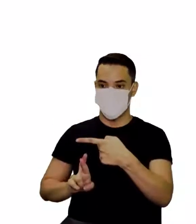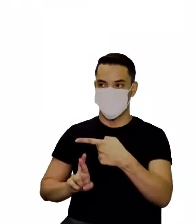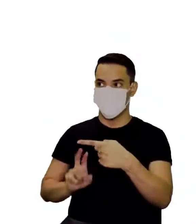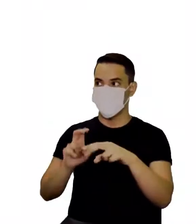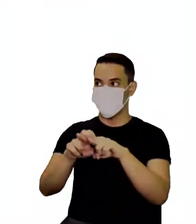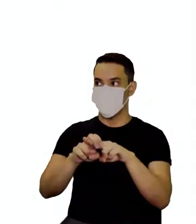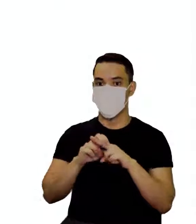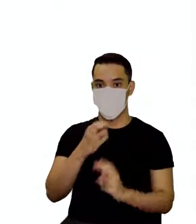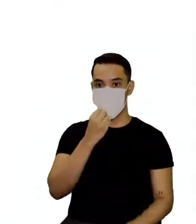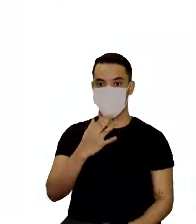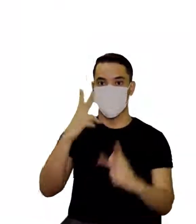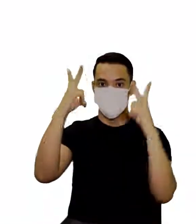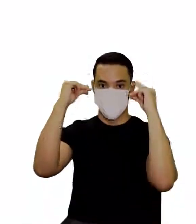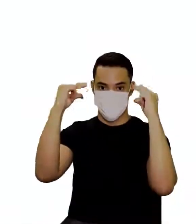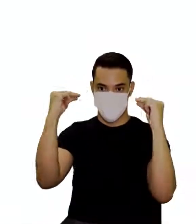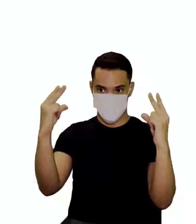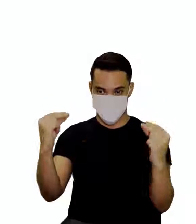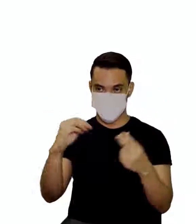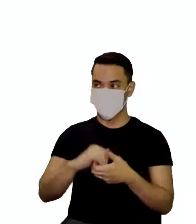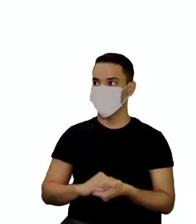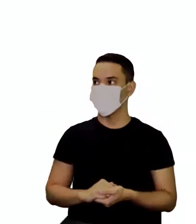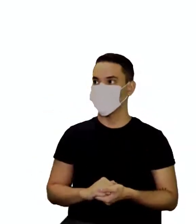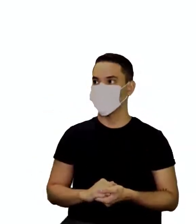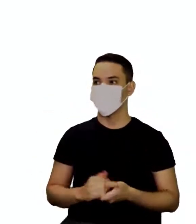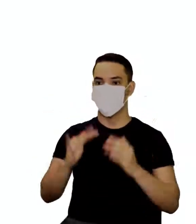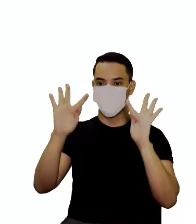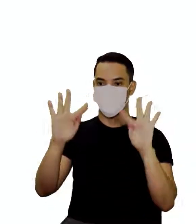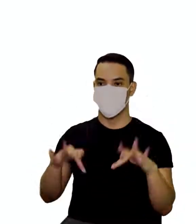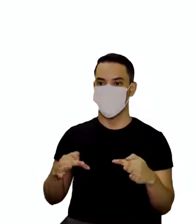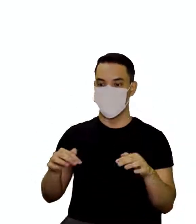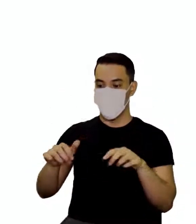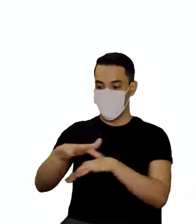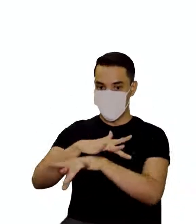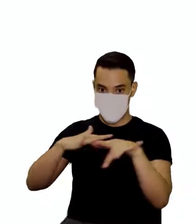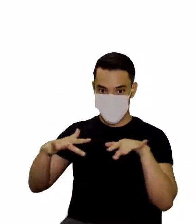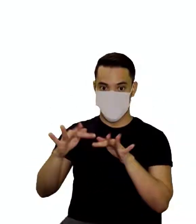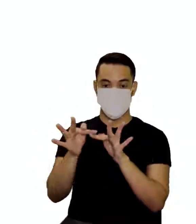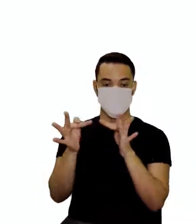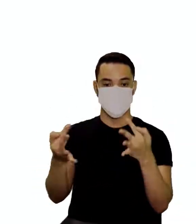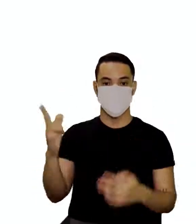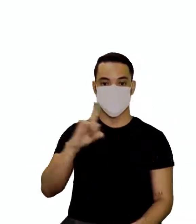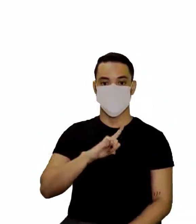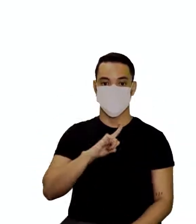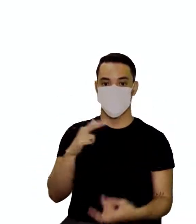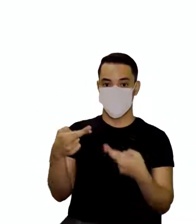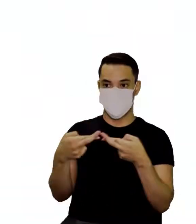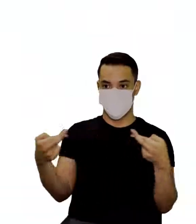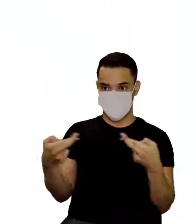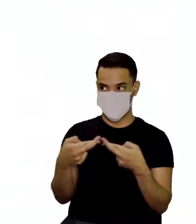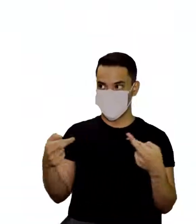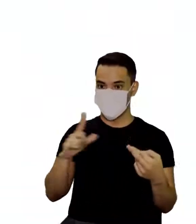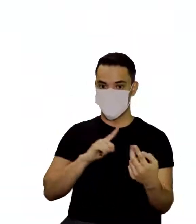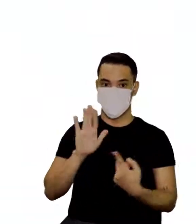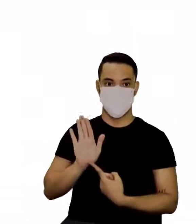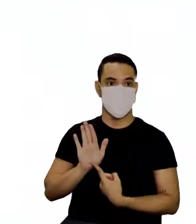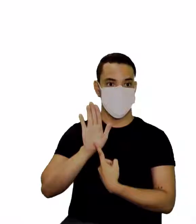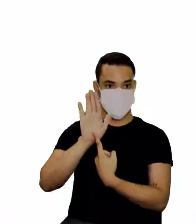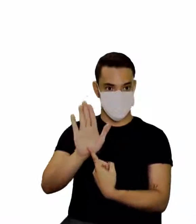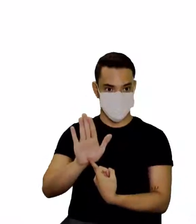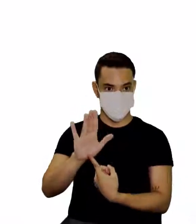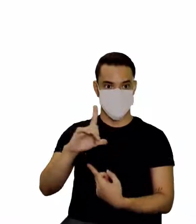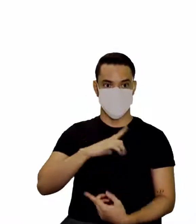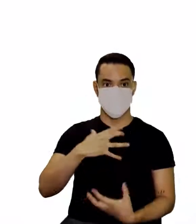bem tranquilo. E para finalizar, um circuito simples, né? Que eu tenho um resistor, a representação. O